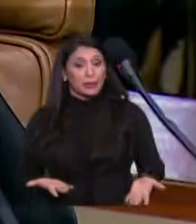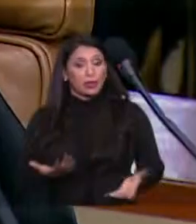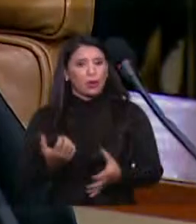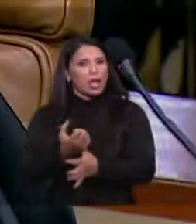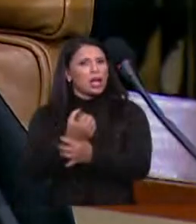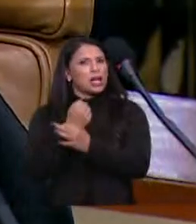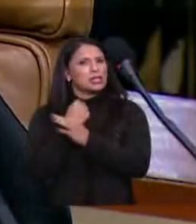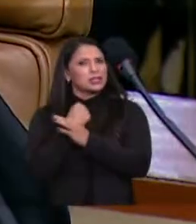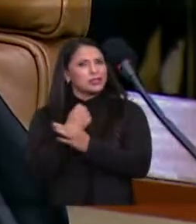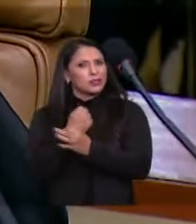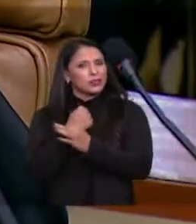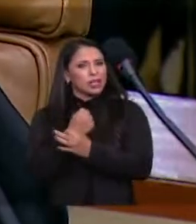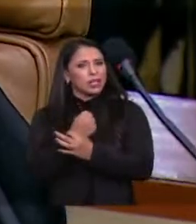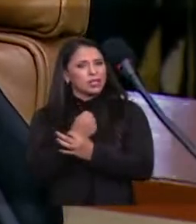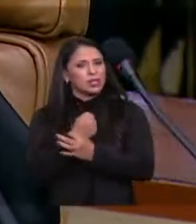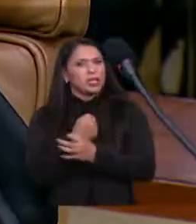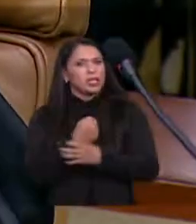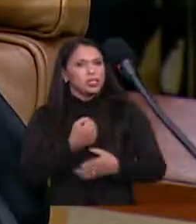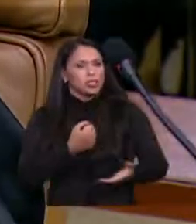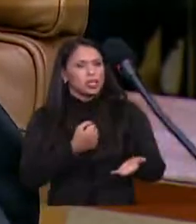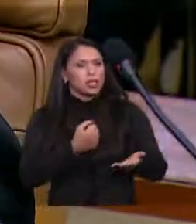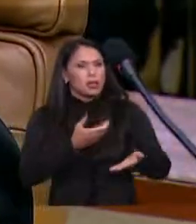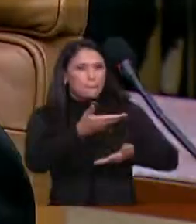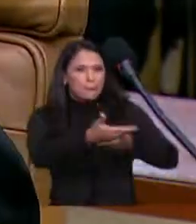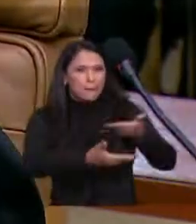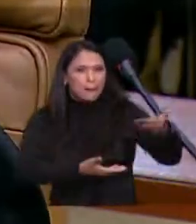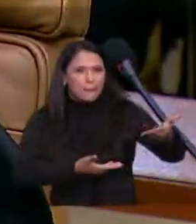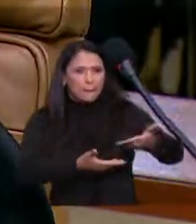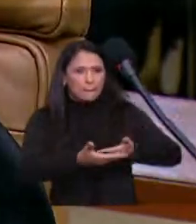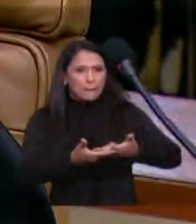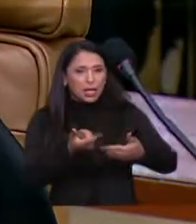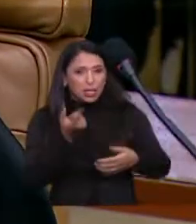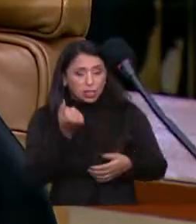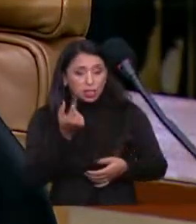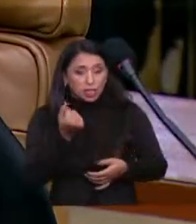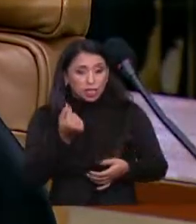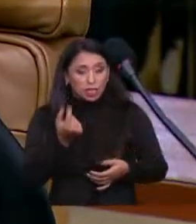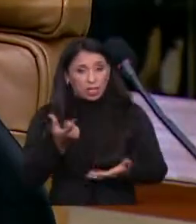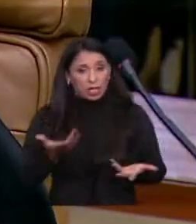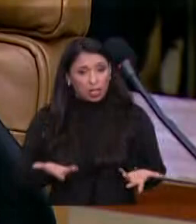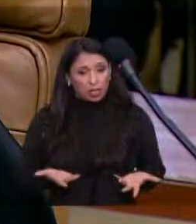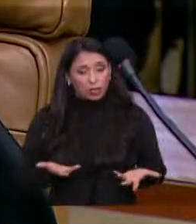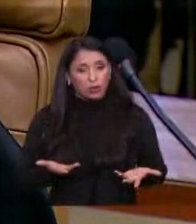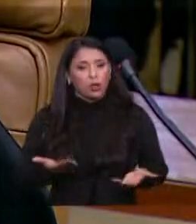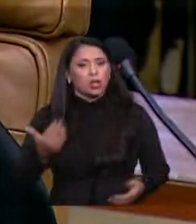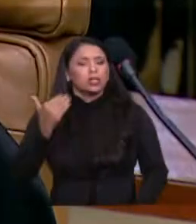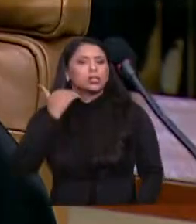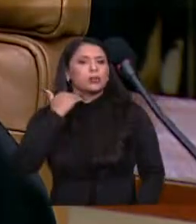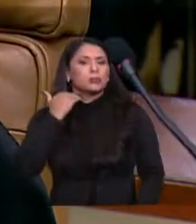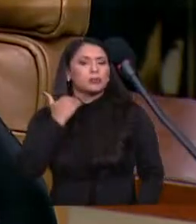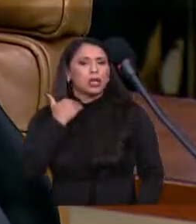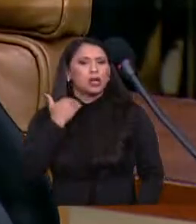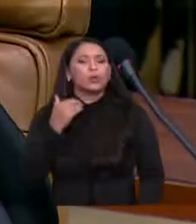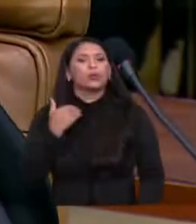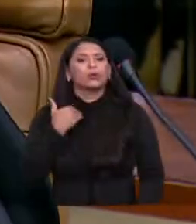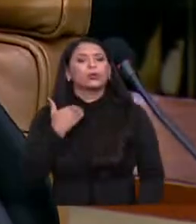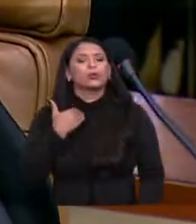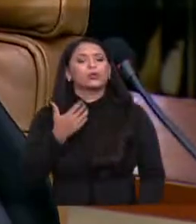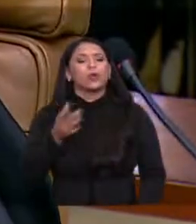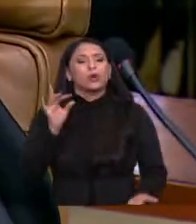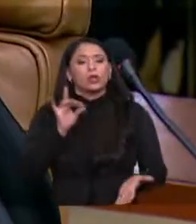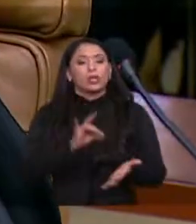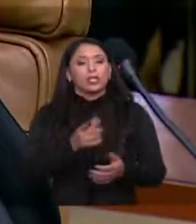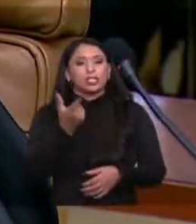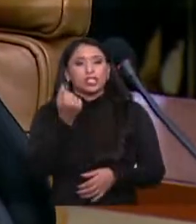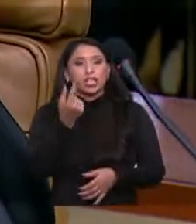ferramentas de transações financeiras hoje correntes em instituições bancárias oficiais como